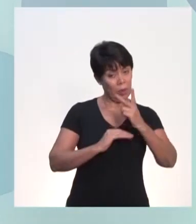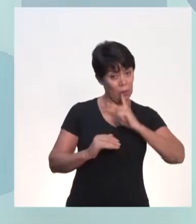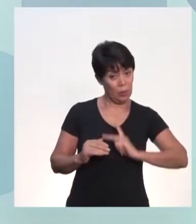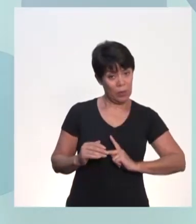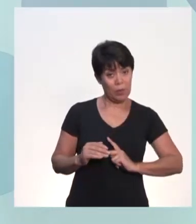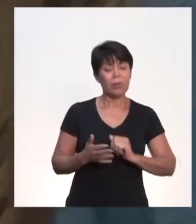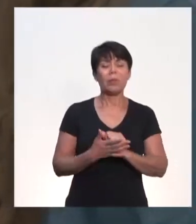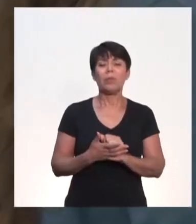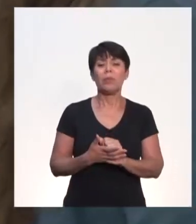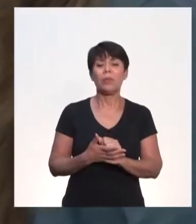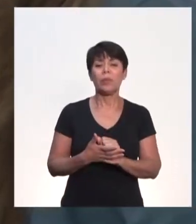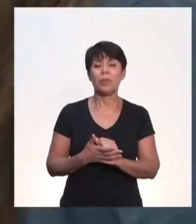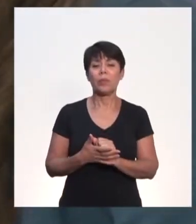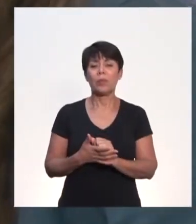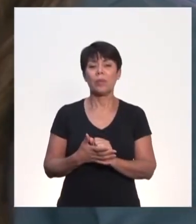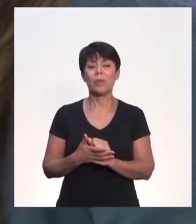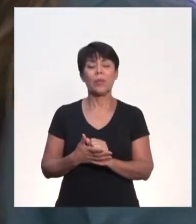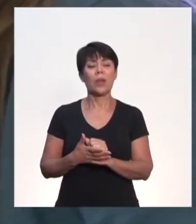está relacionado à